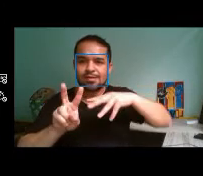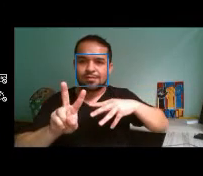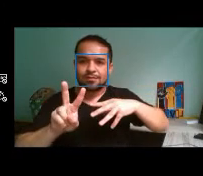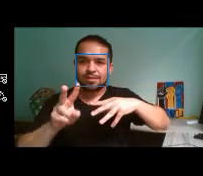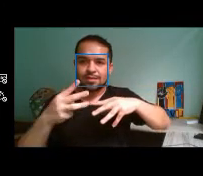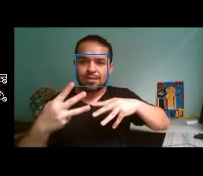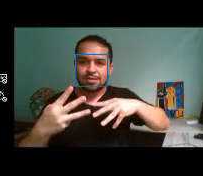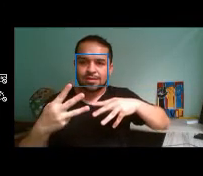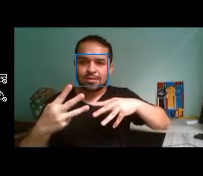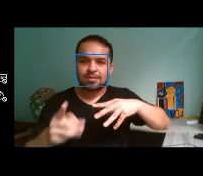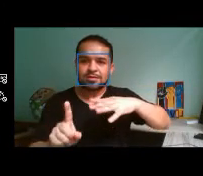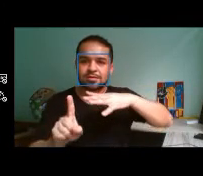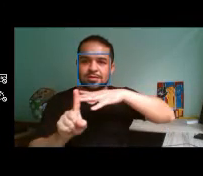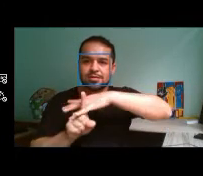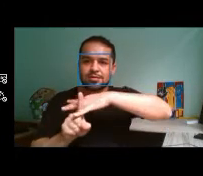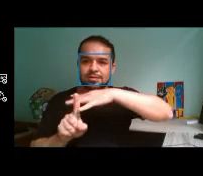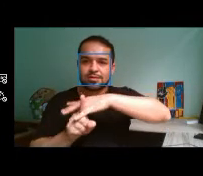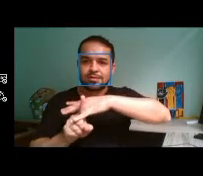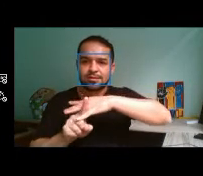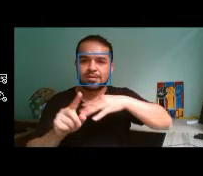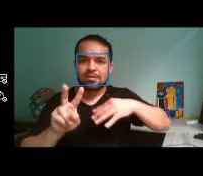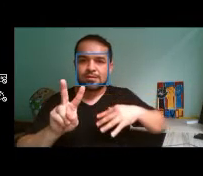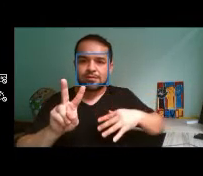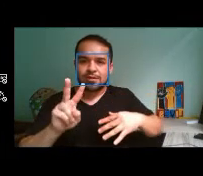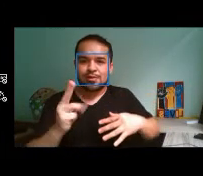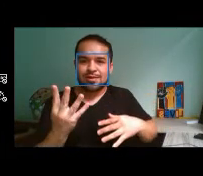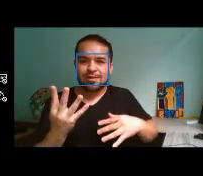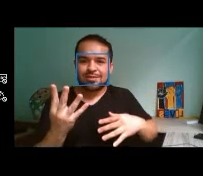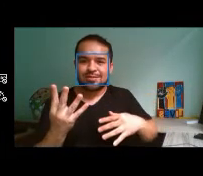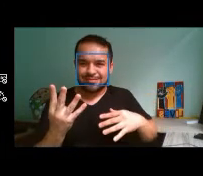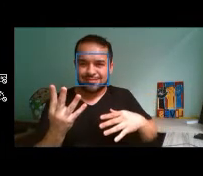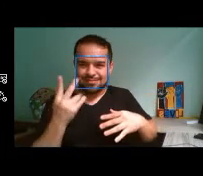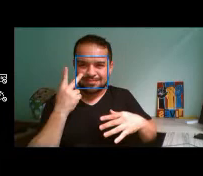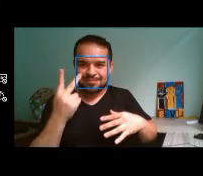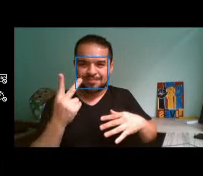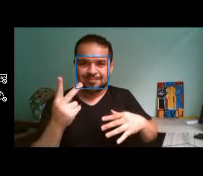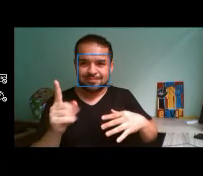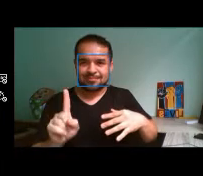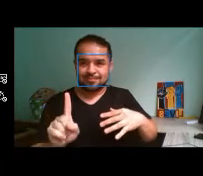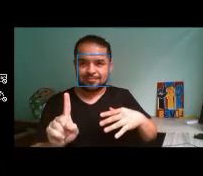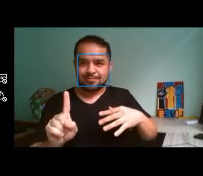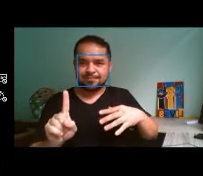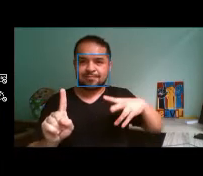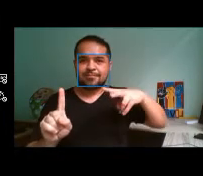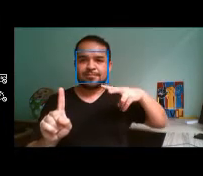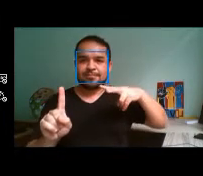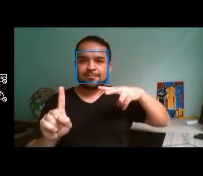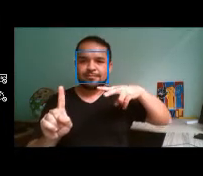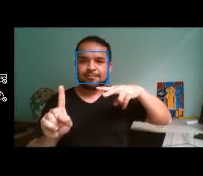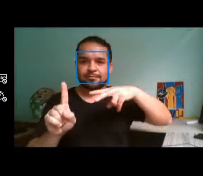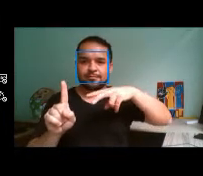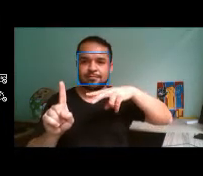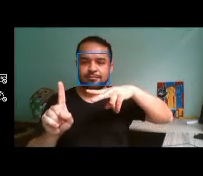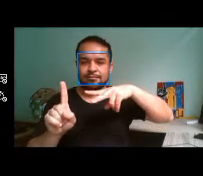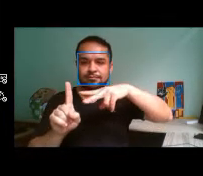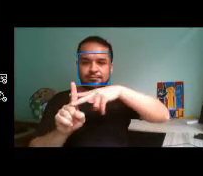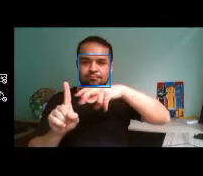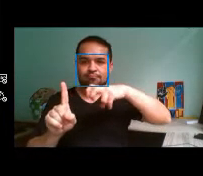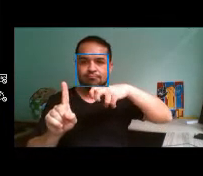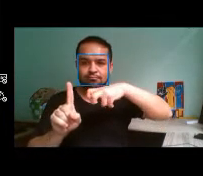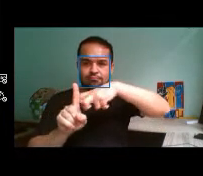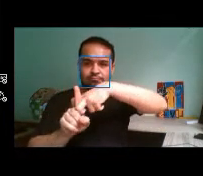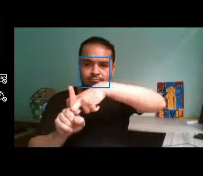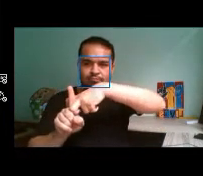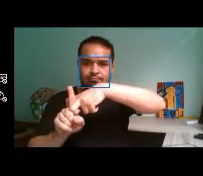V2. Entre o médio e o anelar, V3. Entre o anelar e o mindinho, V4. Viram? Para cada espaço